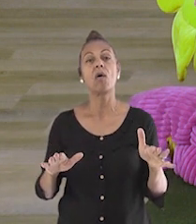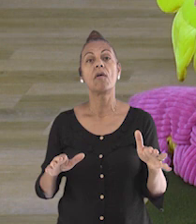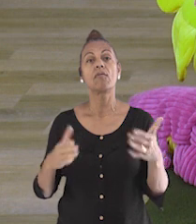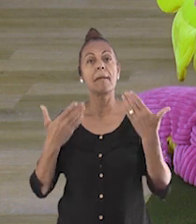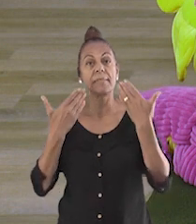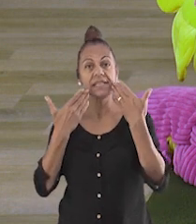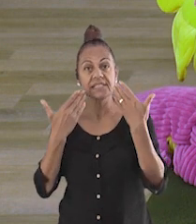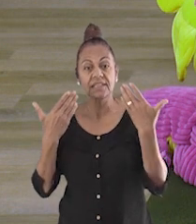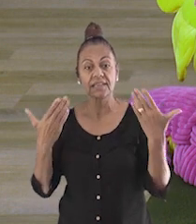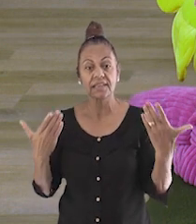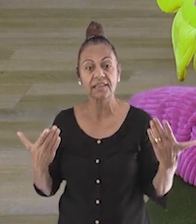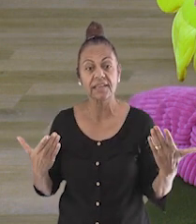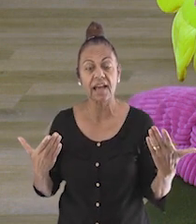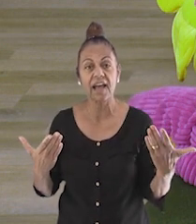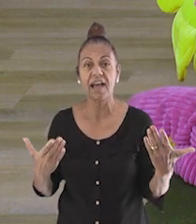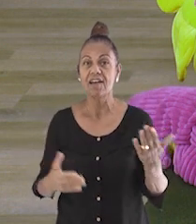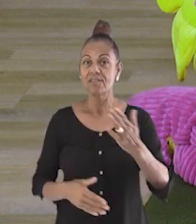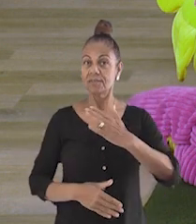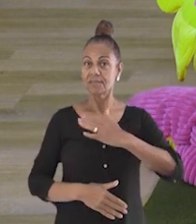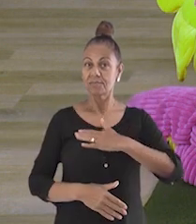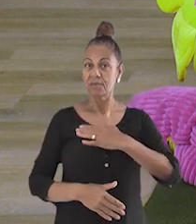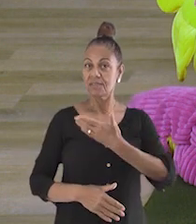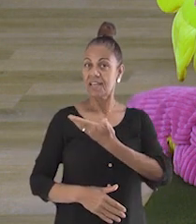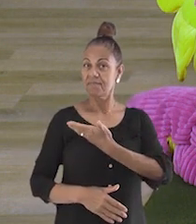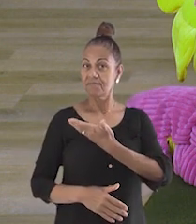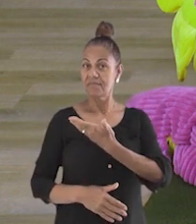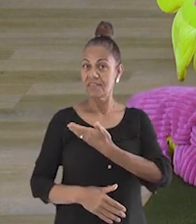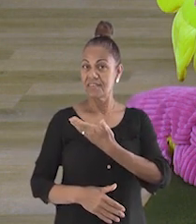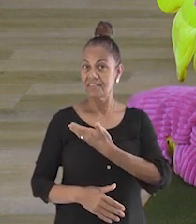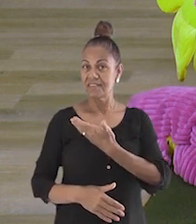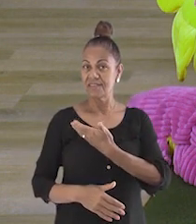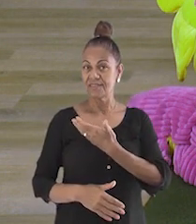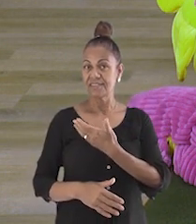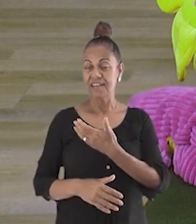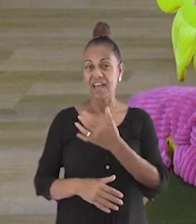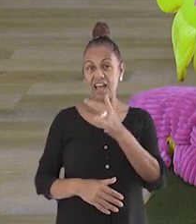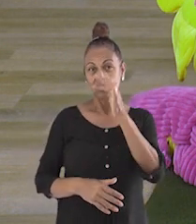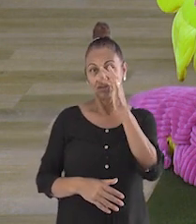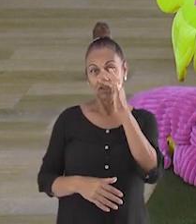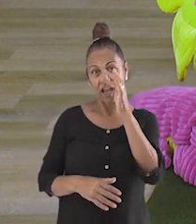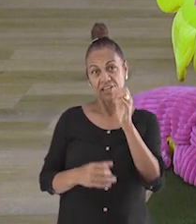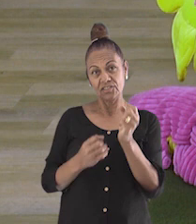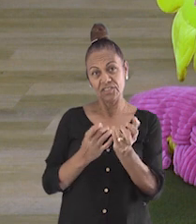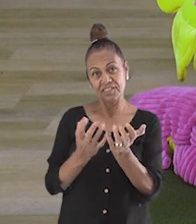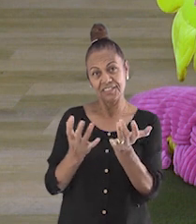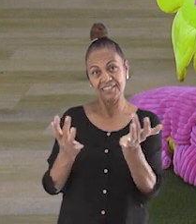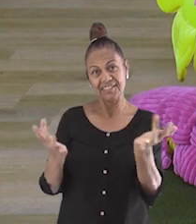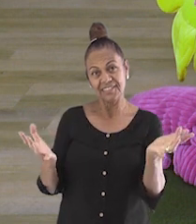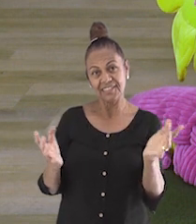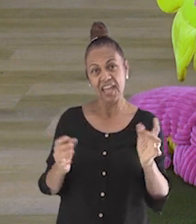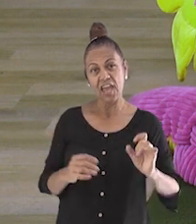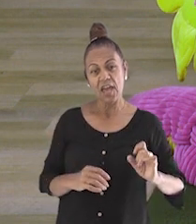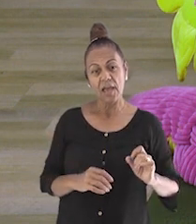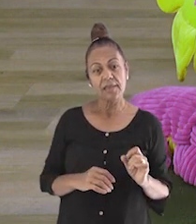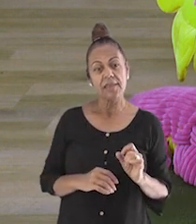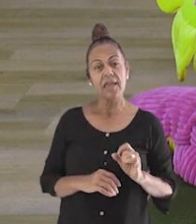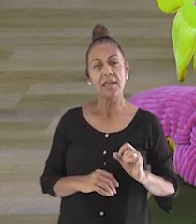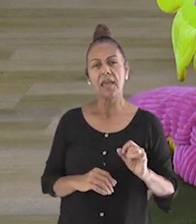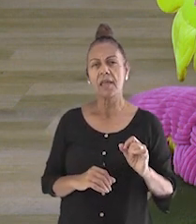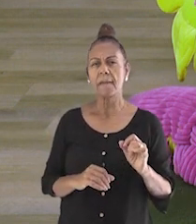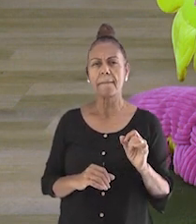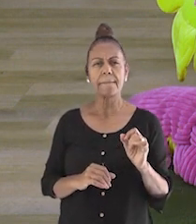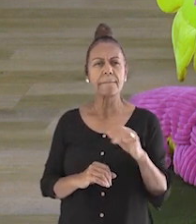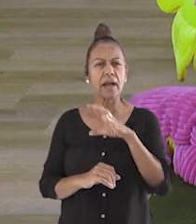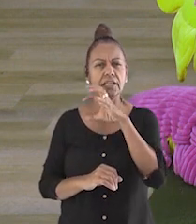Crianças, vou apresentar para vocês os meus amigos, os bichinhos de jardim. Vou falar a